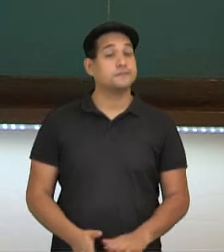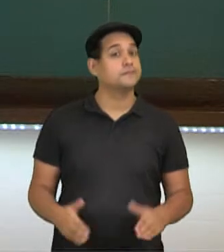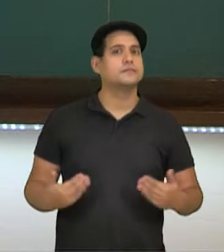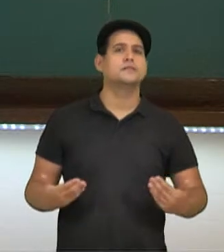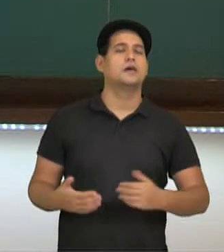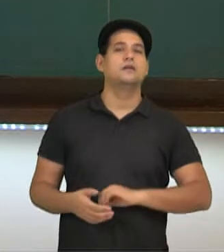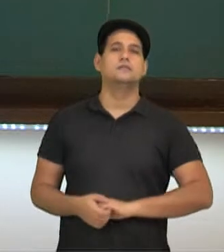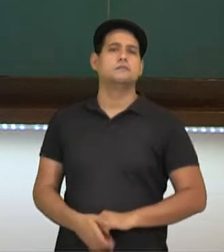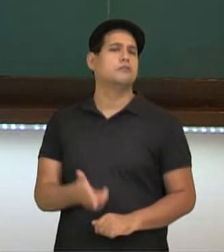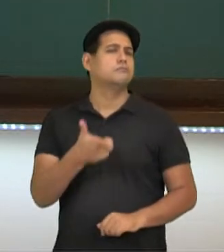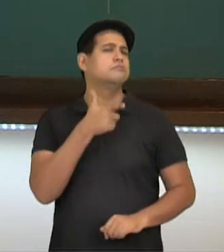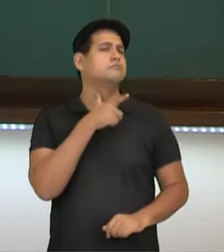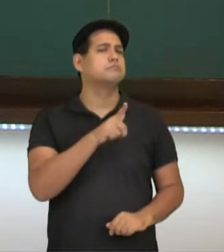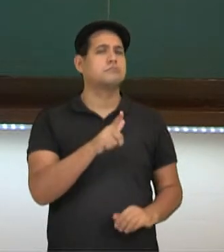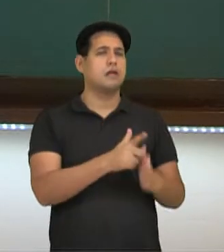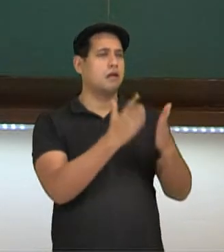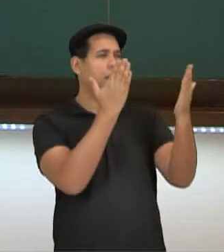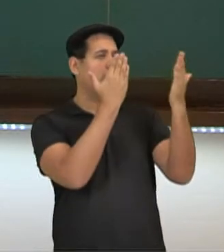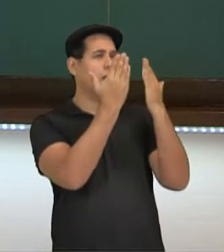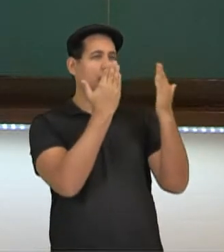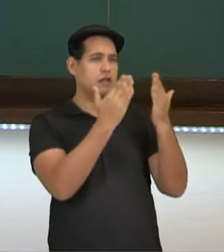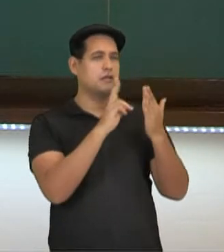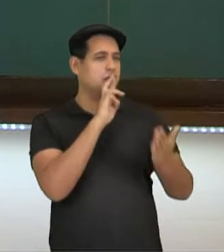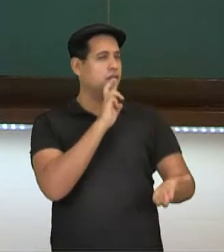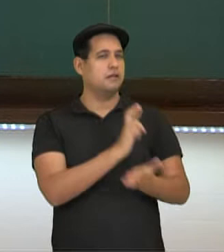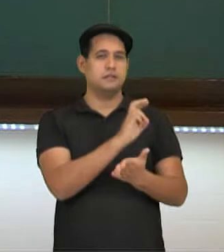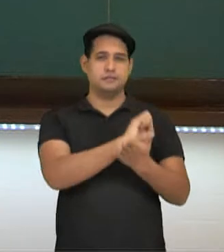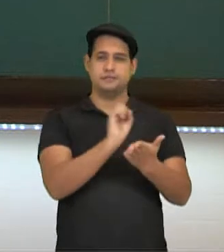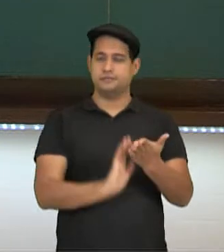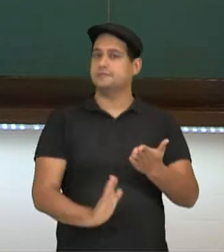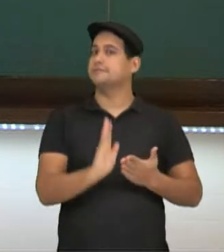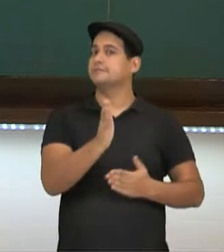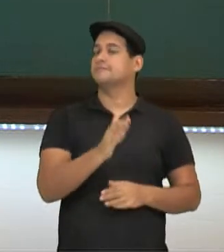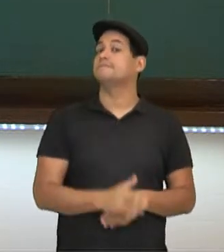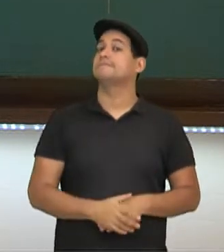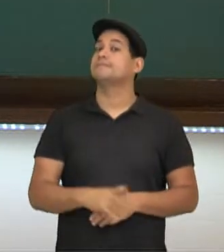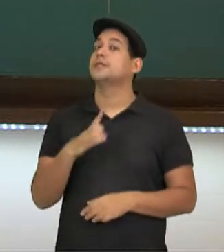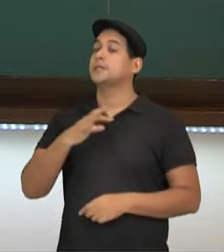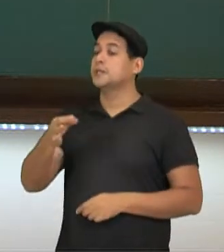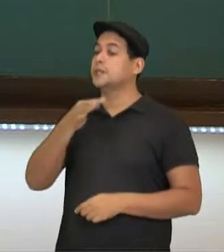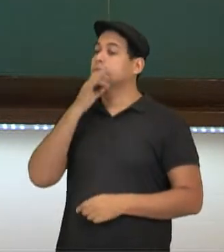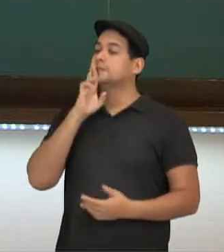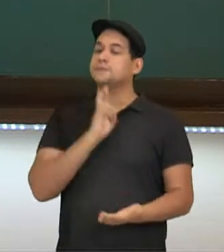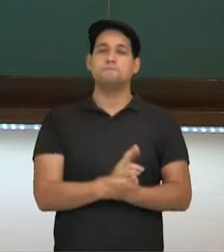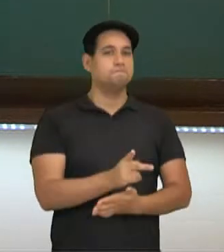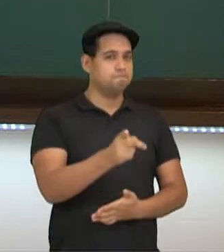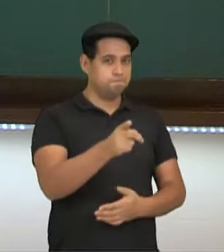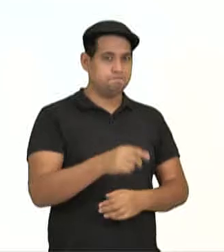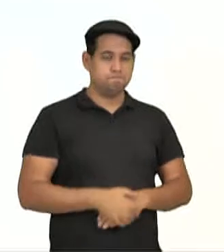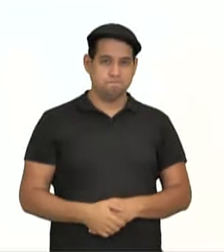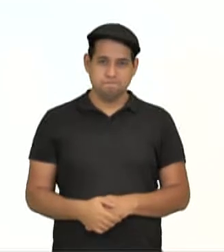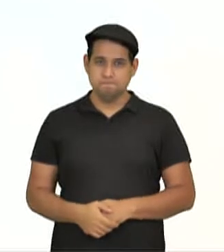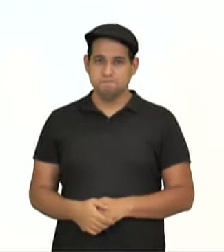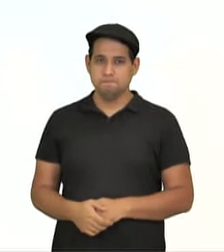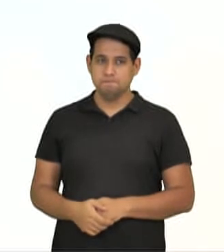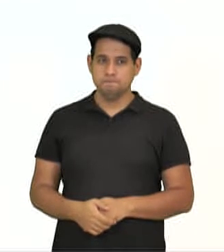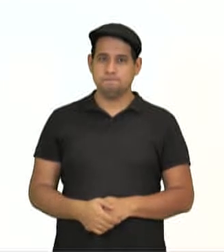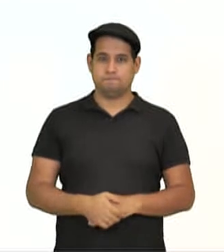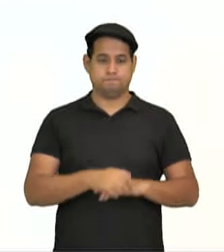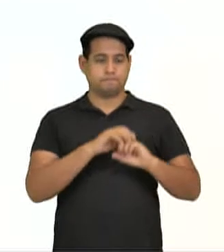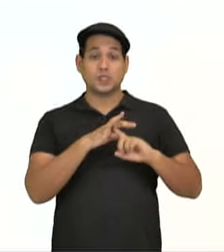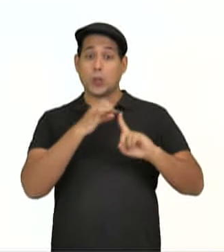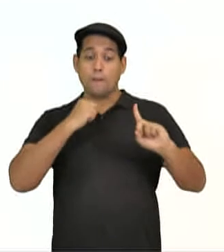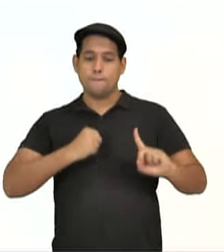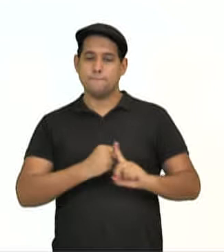Então, alunos, conseguiram analisar a charge, responder a atividade? Eu tenho uma sugestão de resposta aqui para a gente. O pacto de